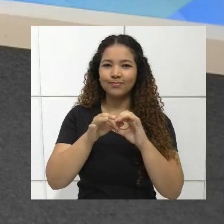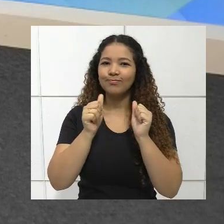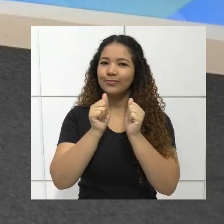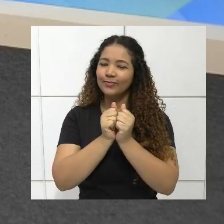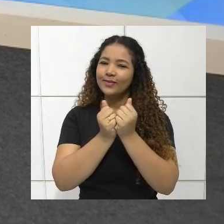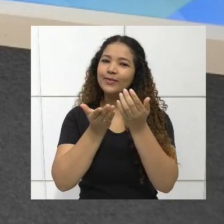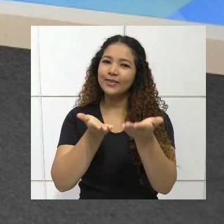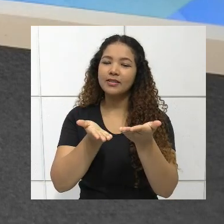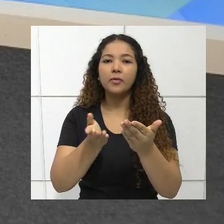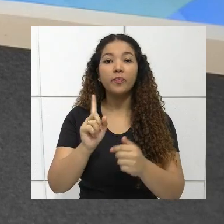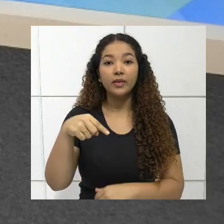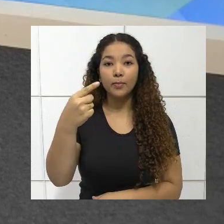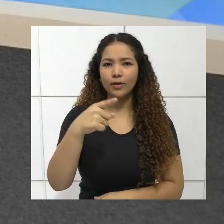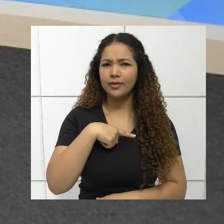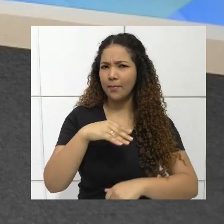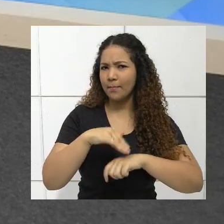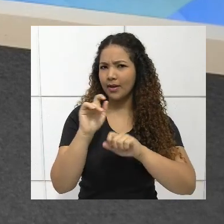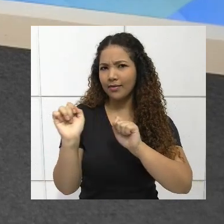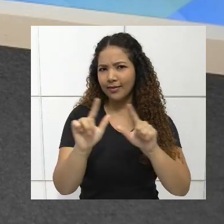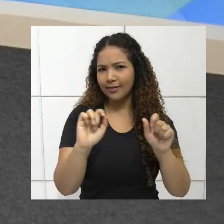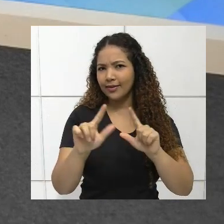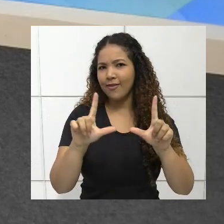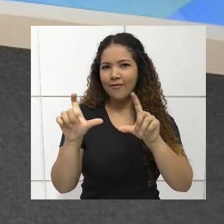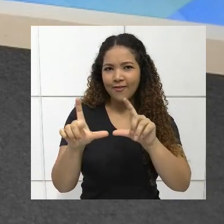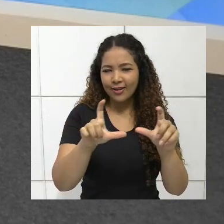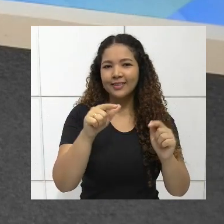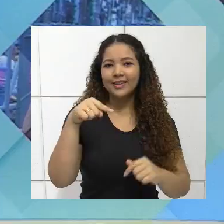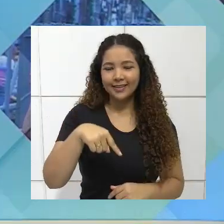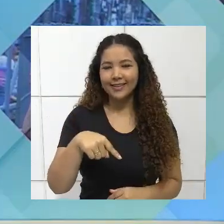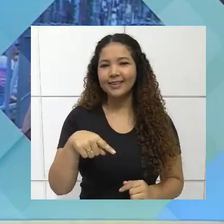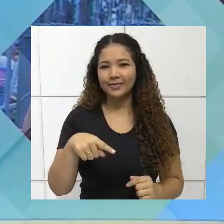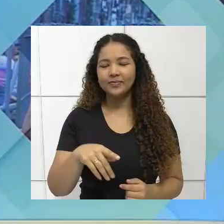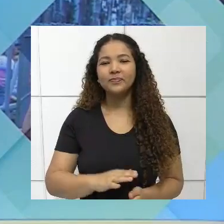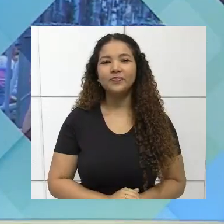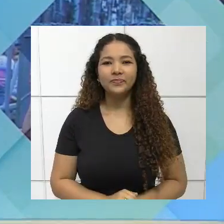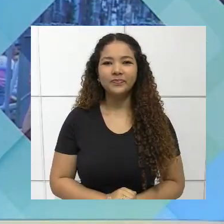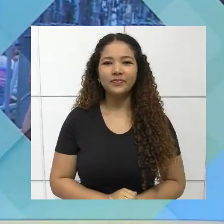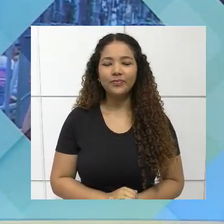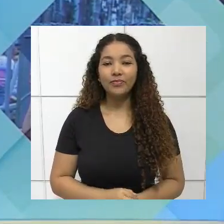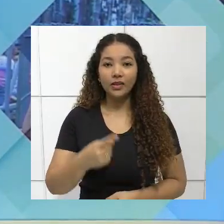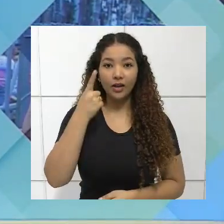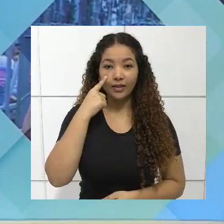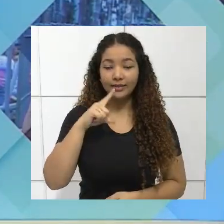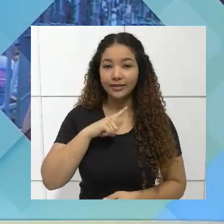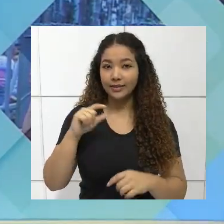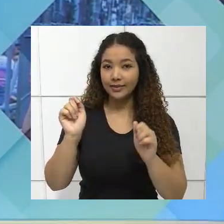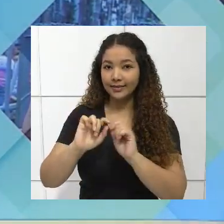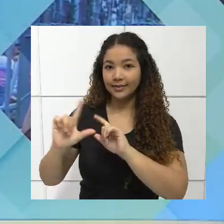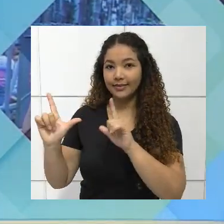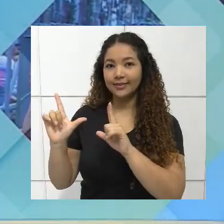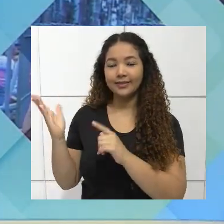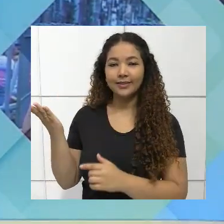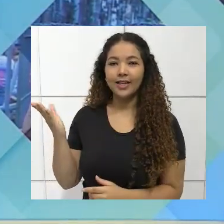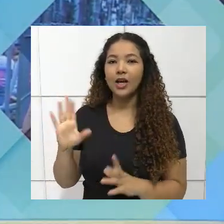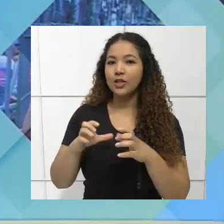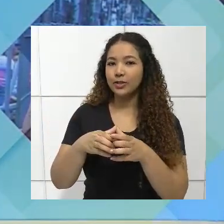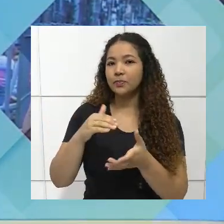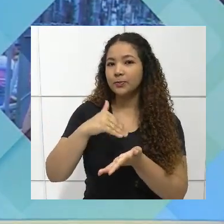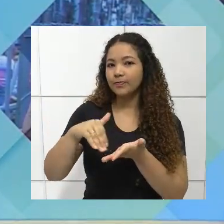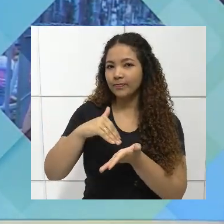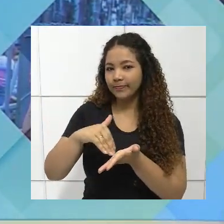como você. Daqui a pouquinho tem mais homenagens aqui do programa Alerta Abaeté. Olha, o consultório odontológico Dr. Alfredo Barros e Dra.